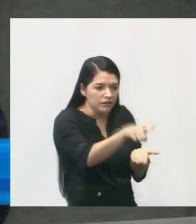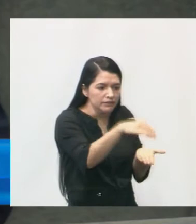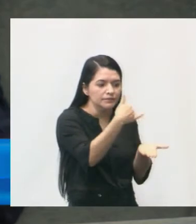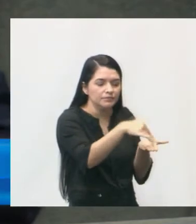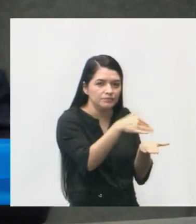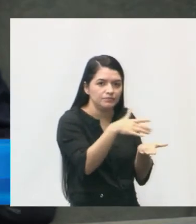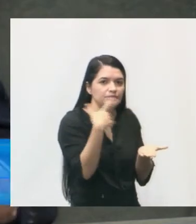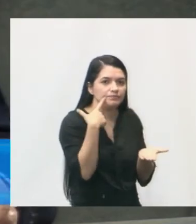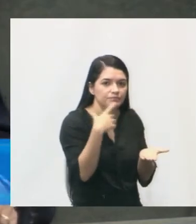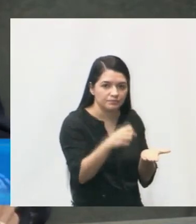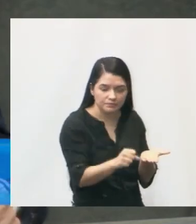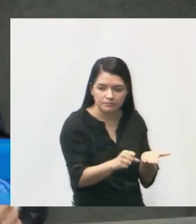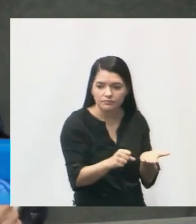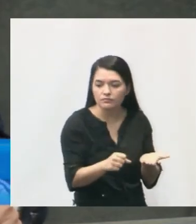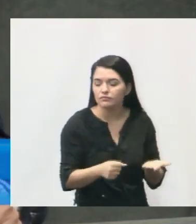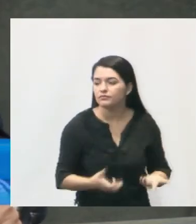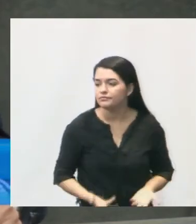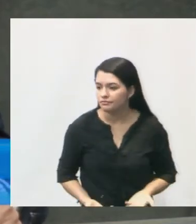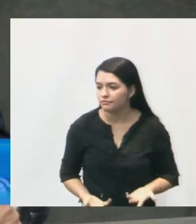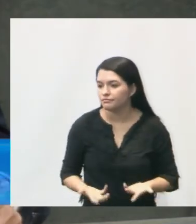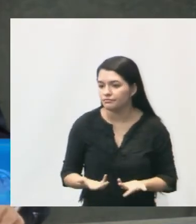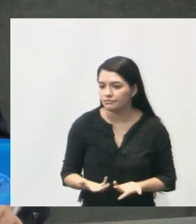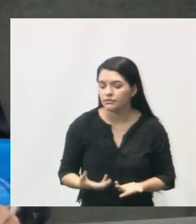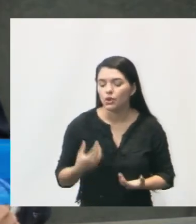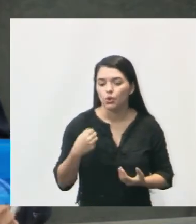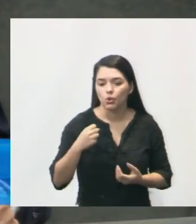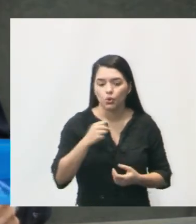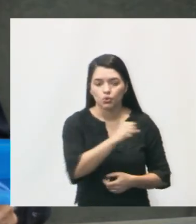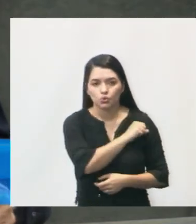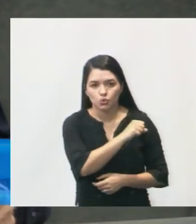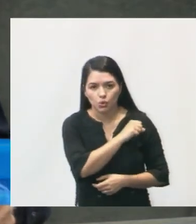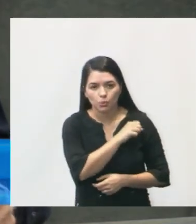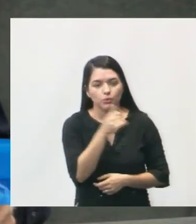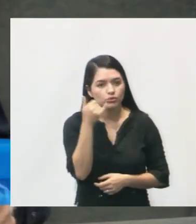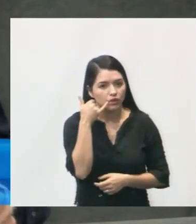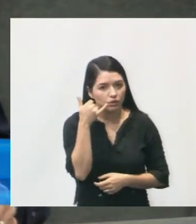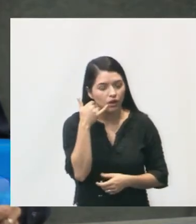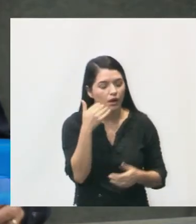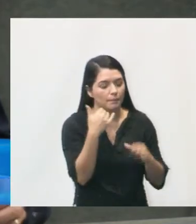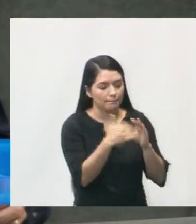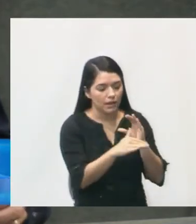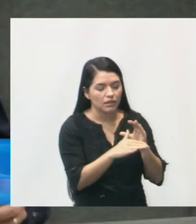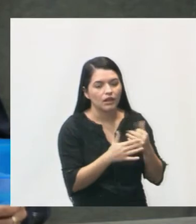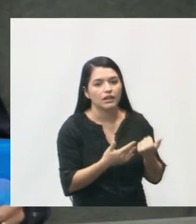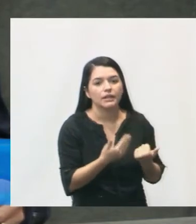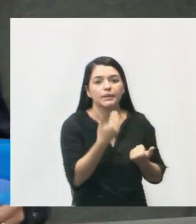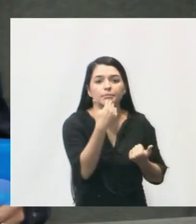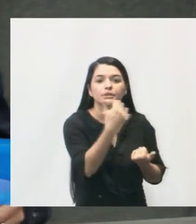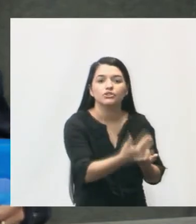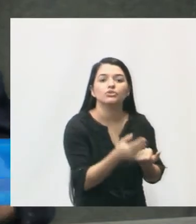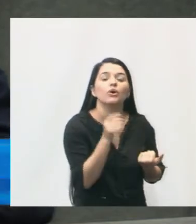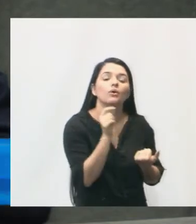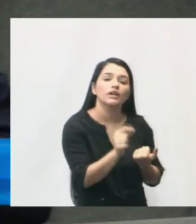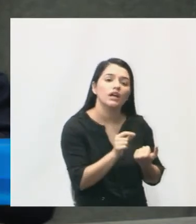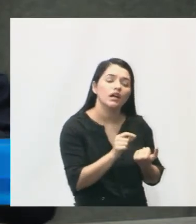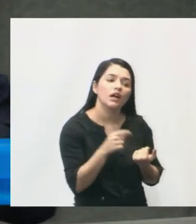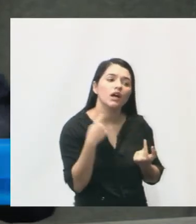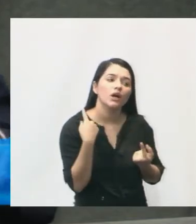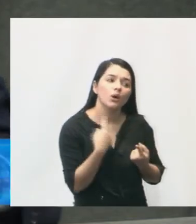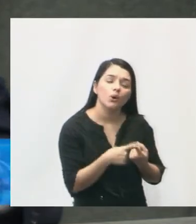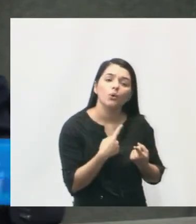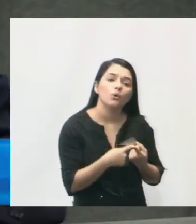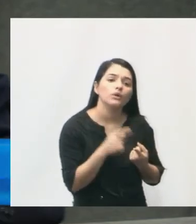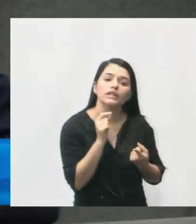vereador Wanderson Marinho, mandei o celular, o contato dela, pedindo o seguinte: o que você vai fazer